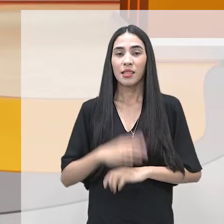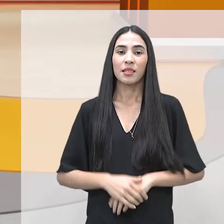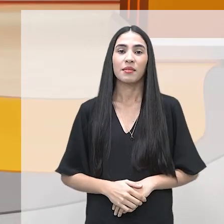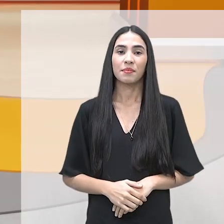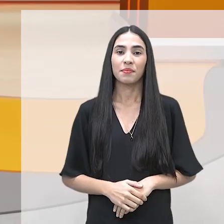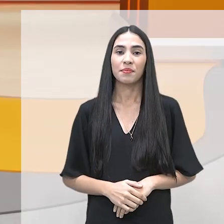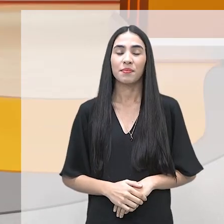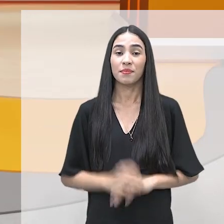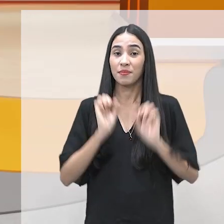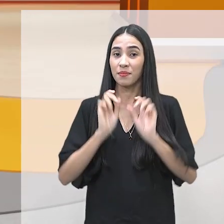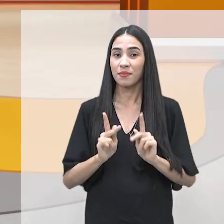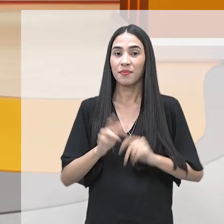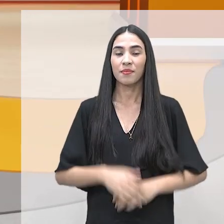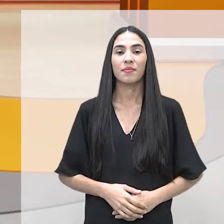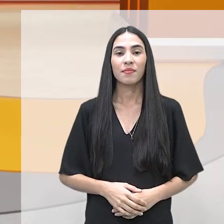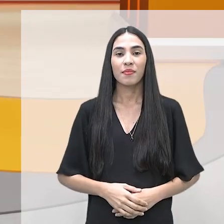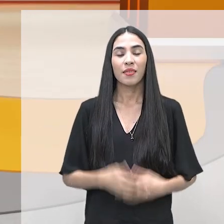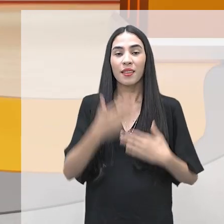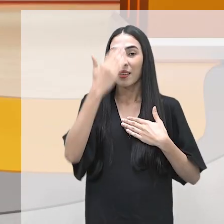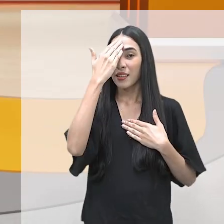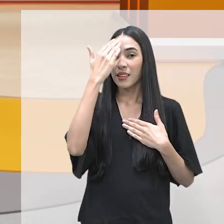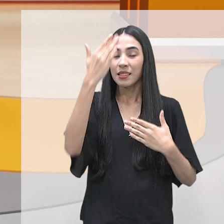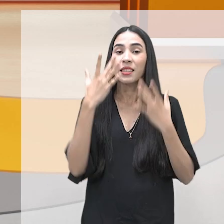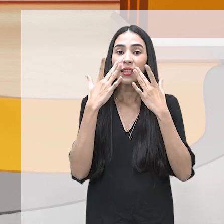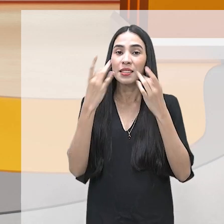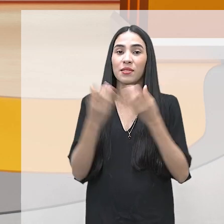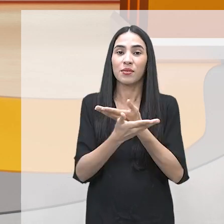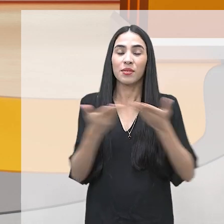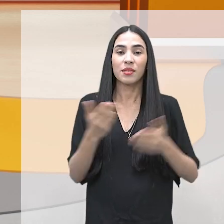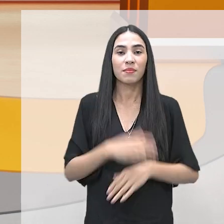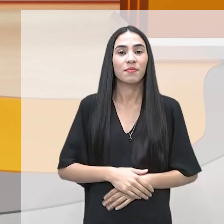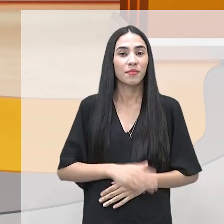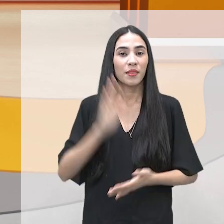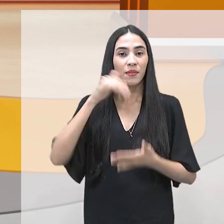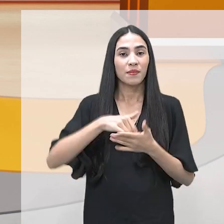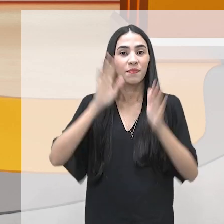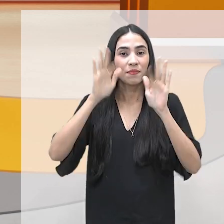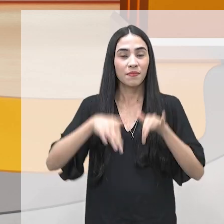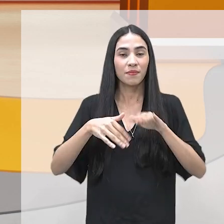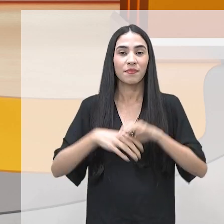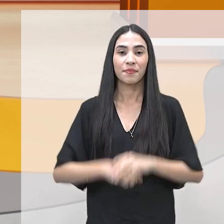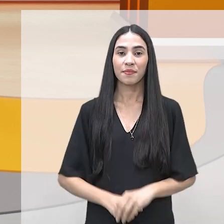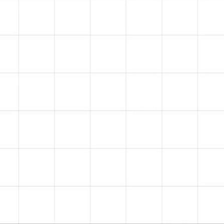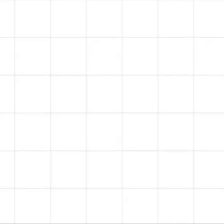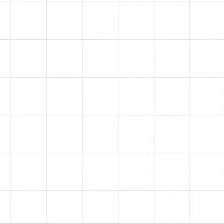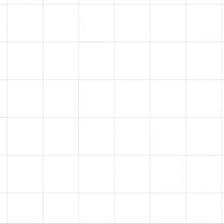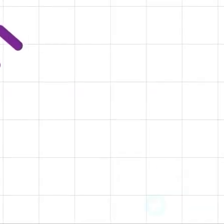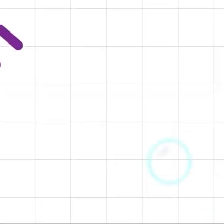Beleza, gente? Eu quero agradecer muito a atenção de vocês e a gente vai encerrando a nossa aula por aqui.